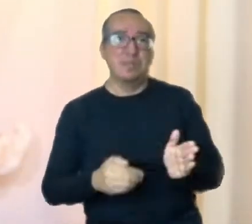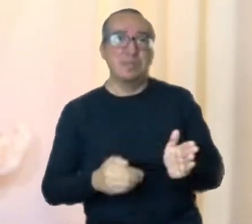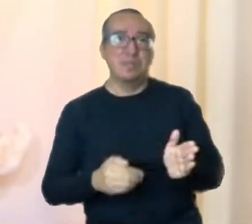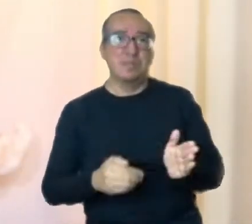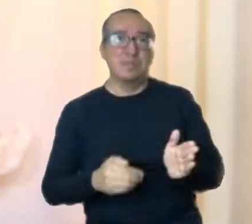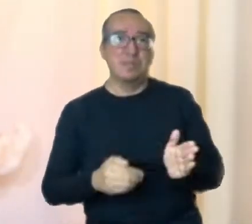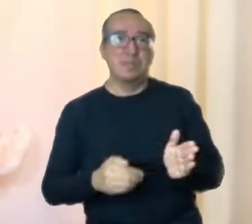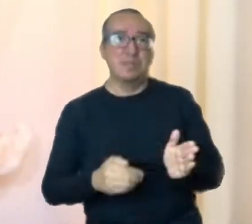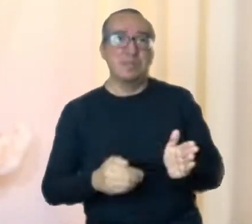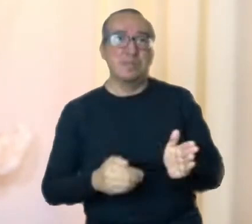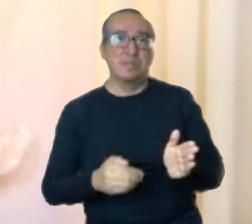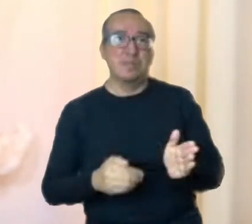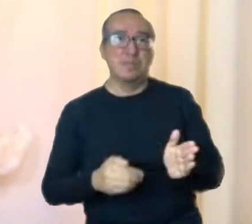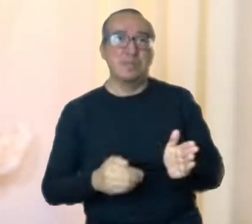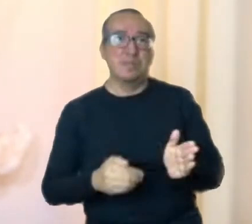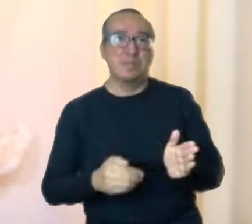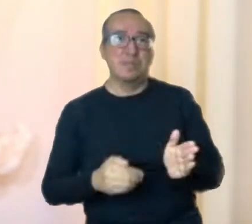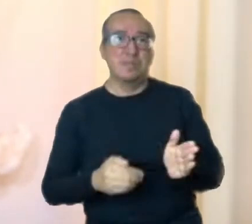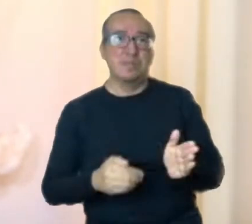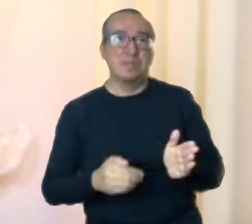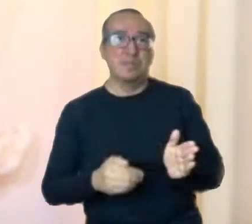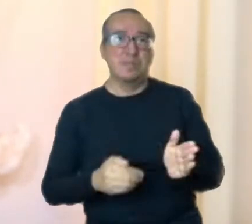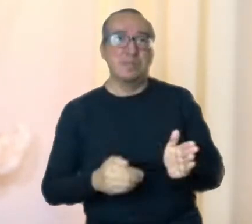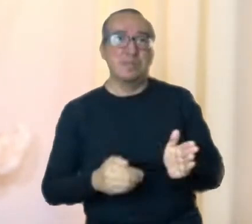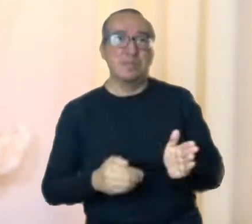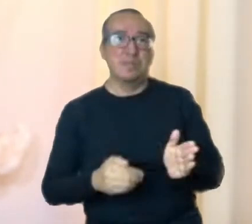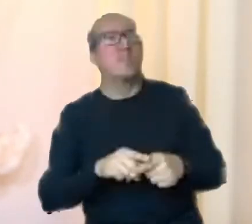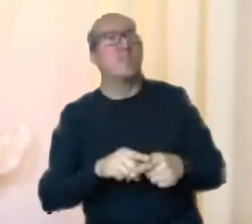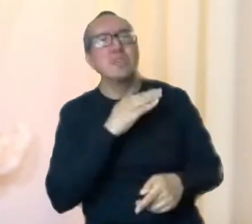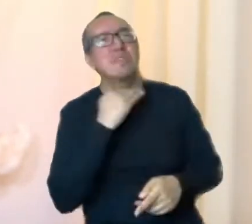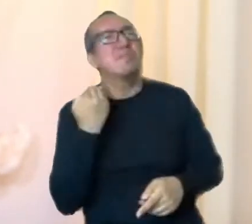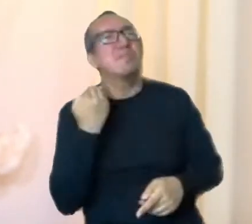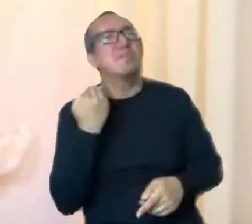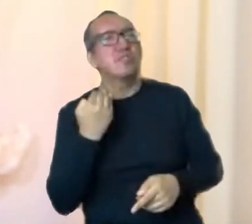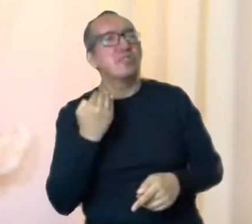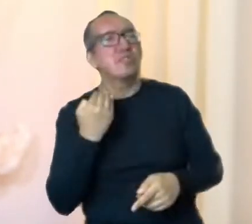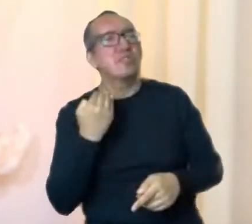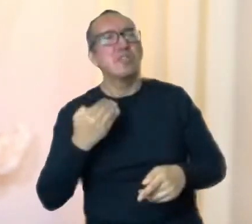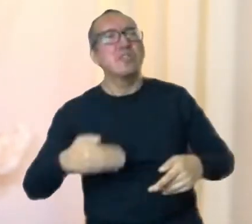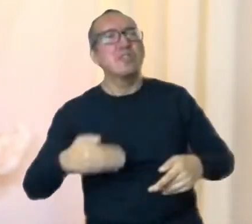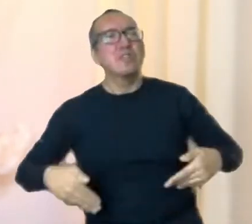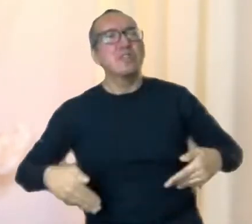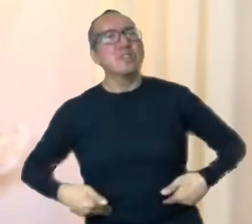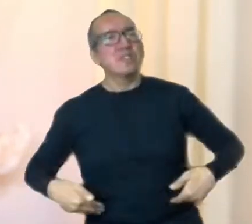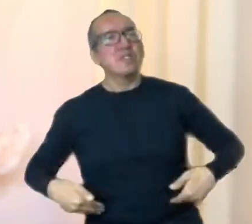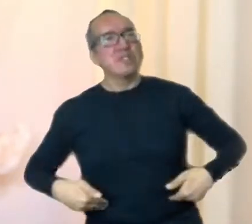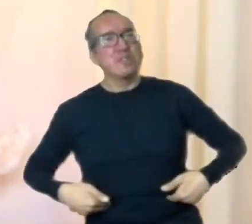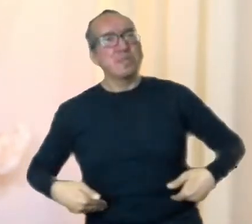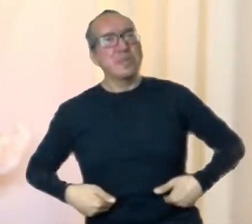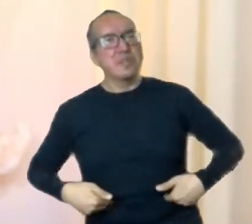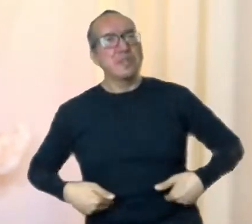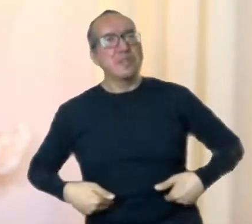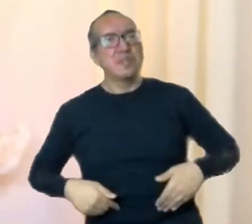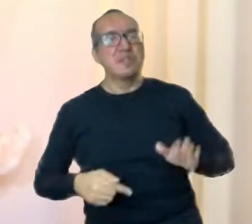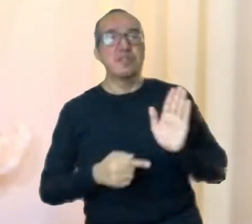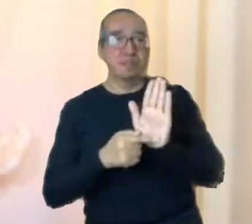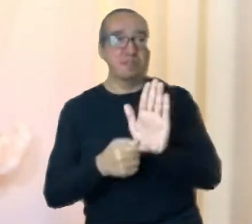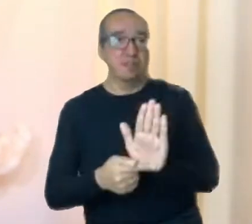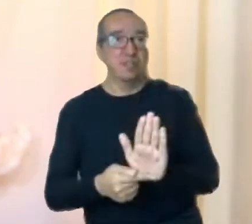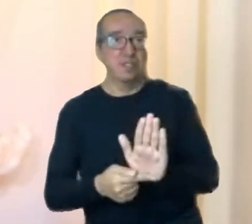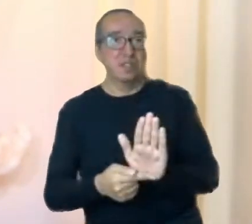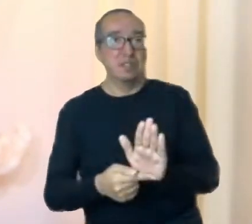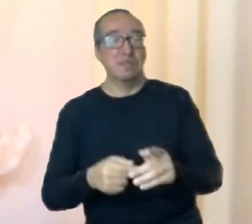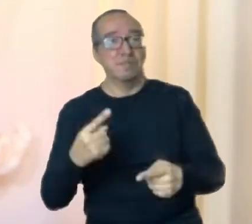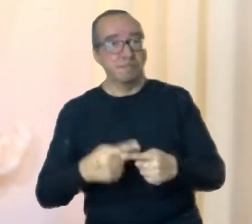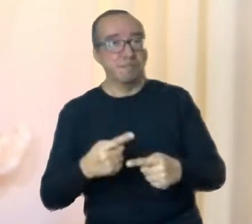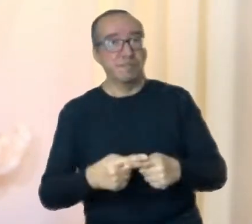dessas mortes no mundo. Mas Deus nos mostra o real motivo. Vamos lá novamente para a lei escrita.